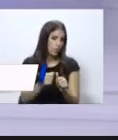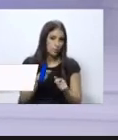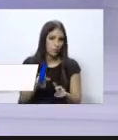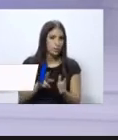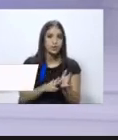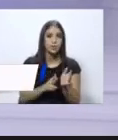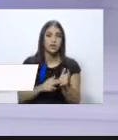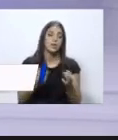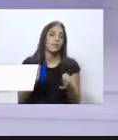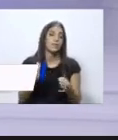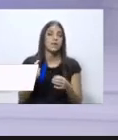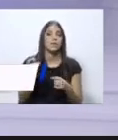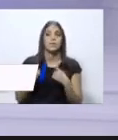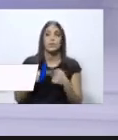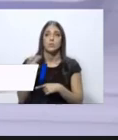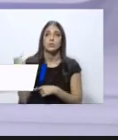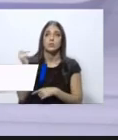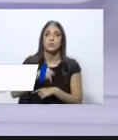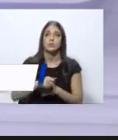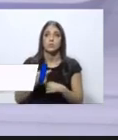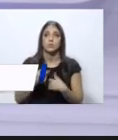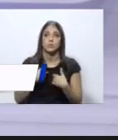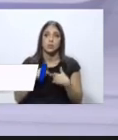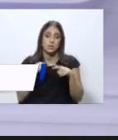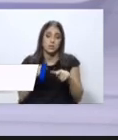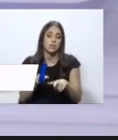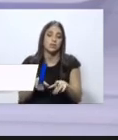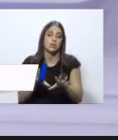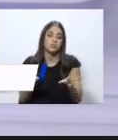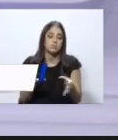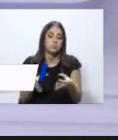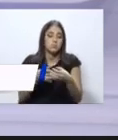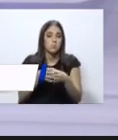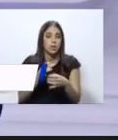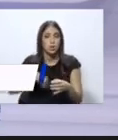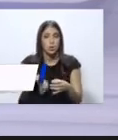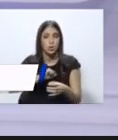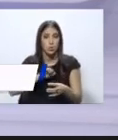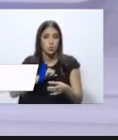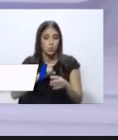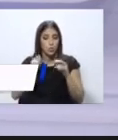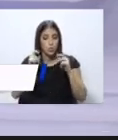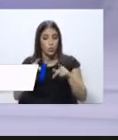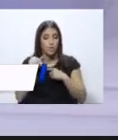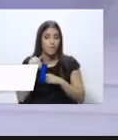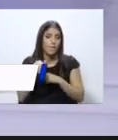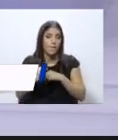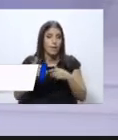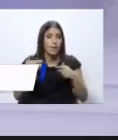realidade. E por isso é que chegamos a este ponto e dizemos, estes são os que vieram, estes são os nossos, então são estes que vamos,